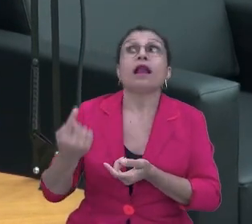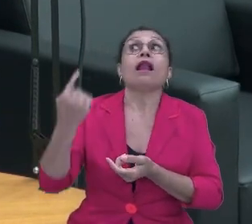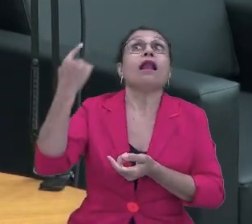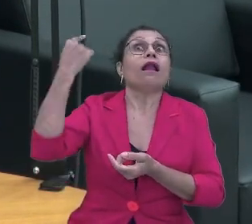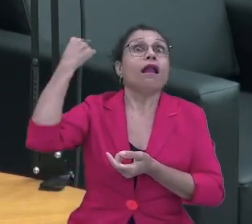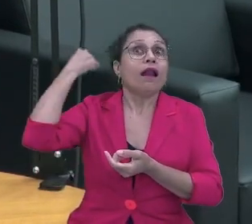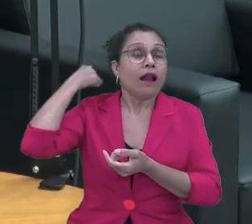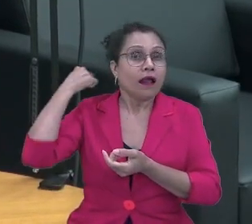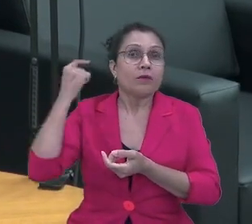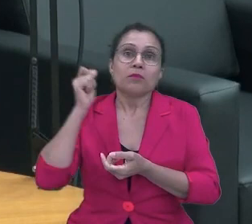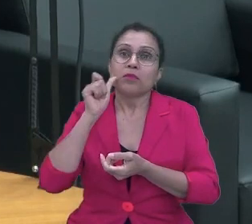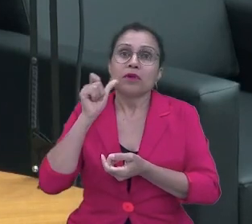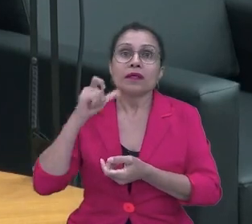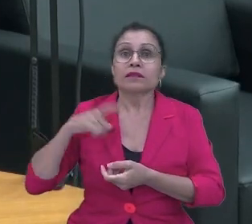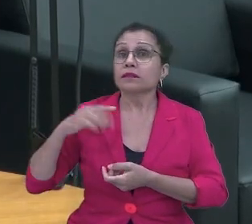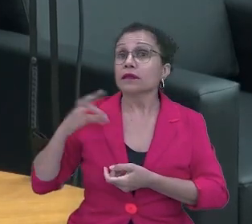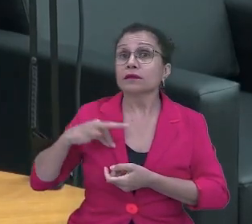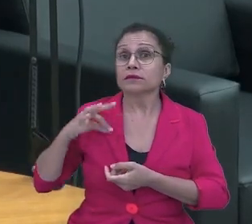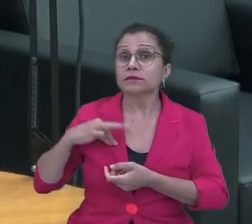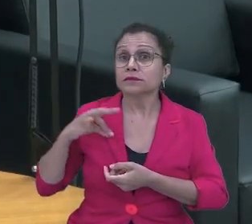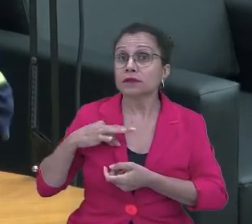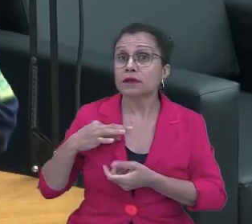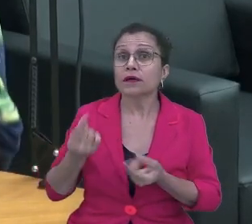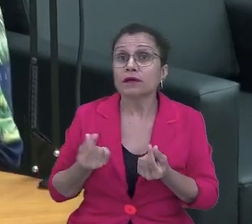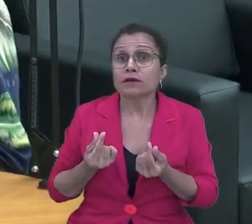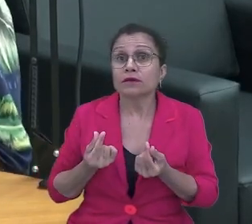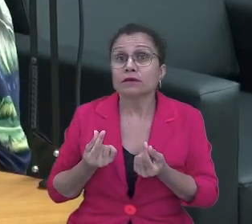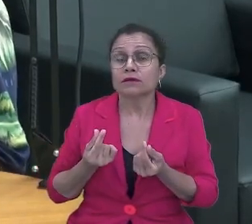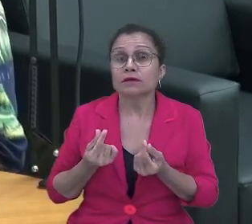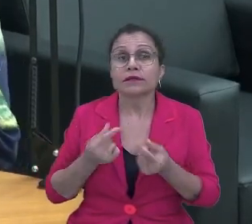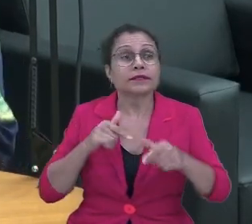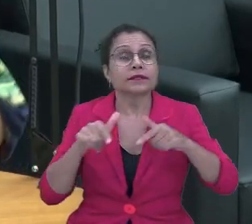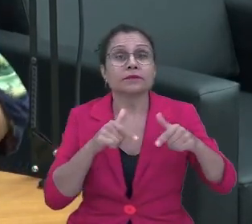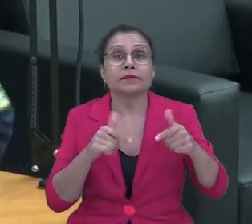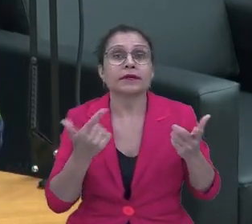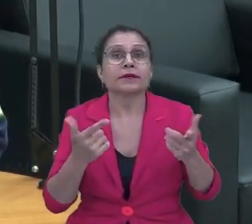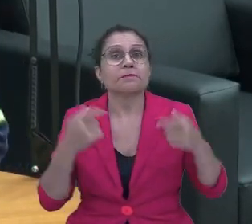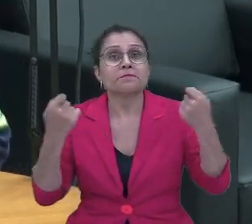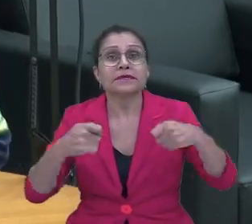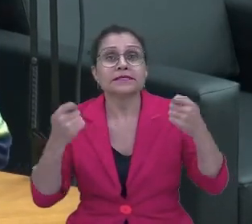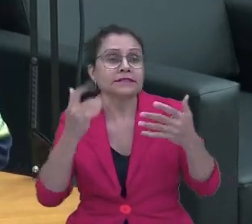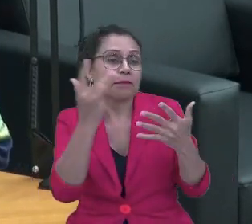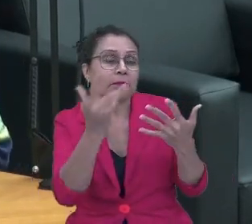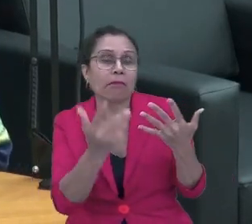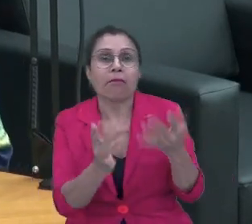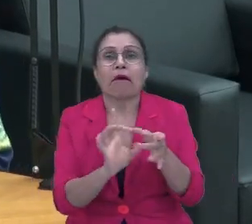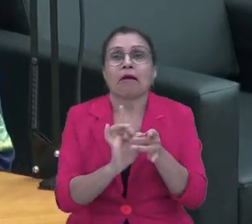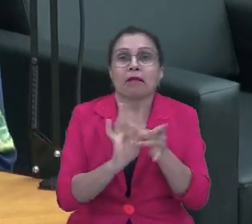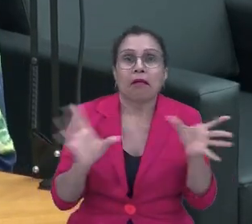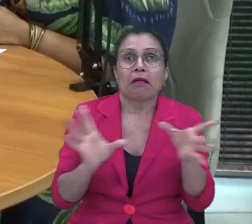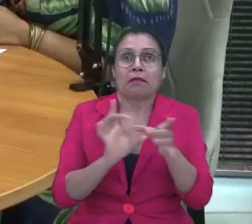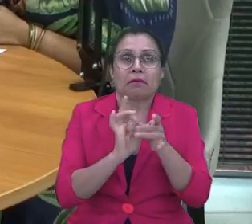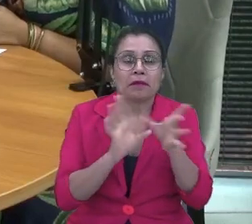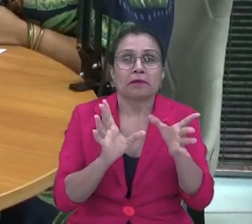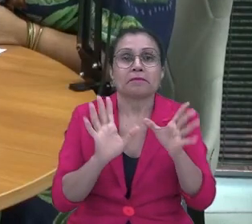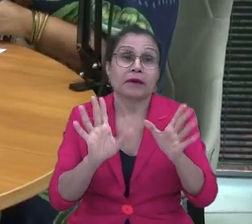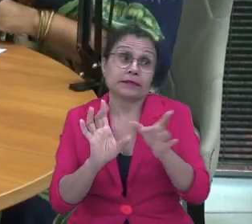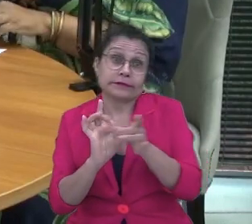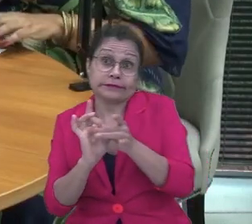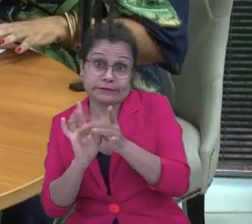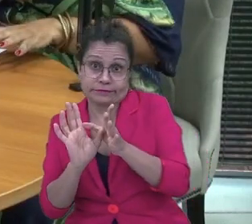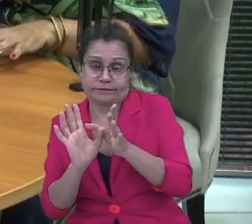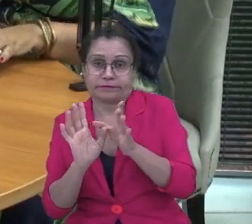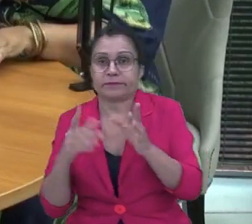era que poderia estar trabalhando sem ter renda? Então, tudo precisava de uma autorização. Ou seja, foi autorizado o direito ao voto,